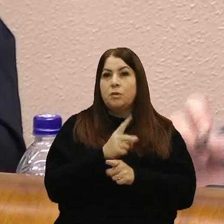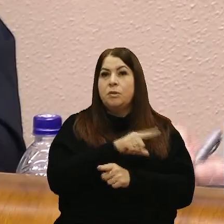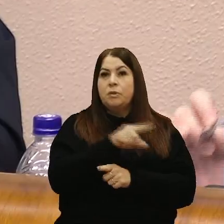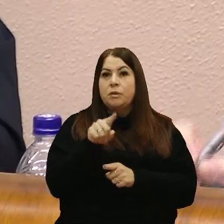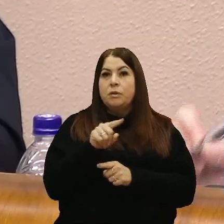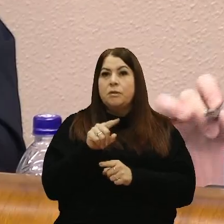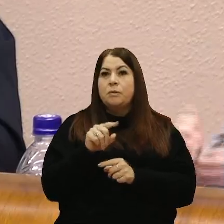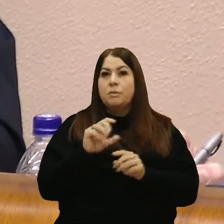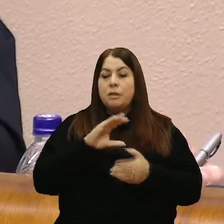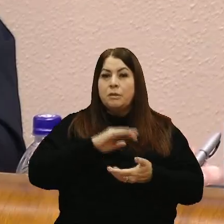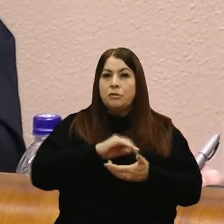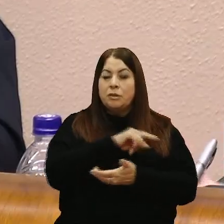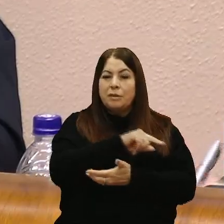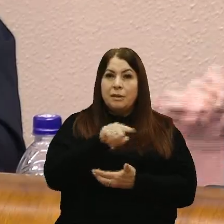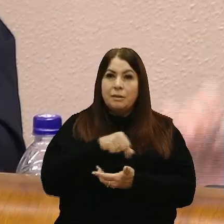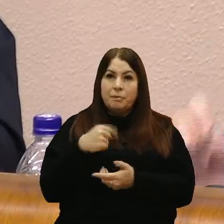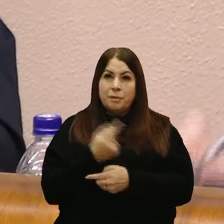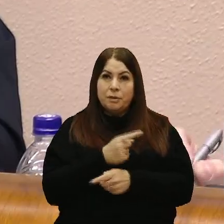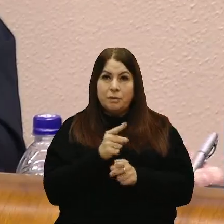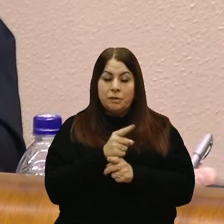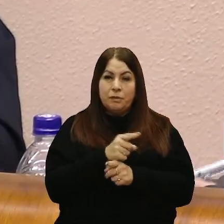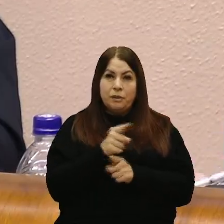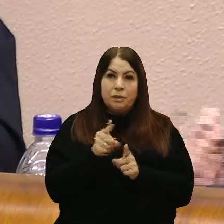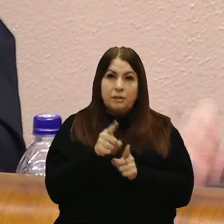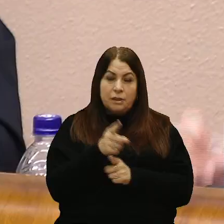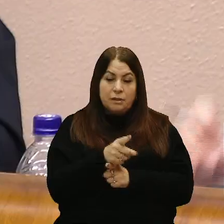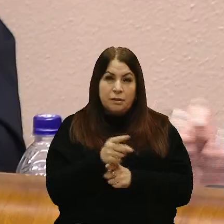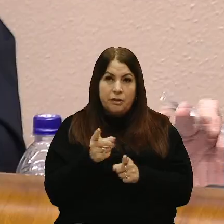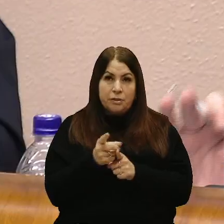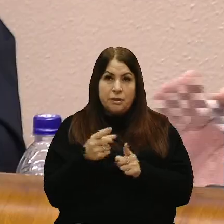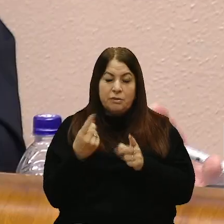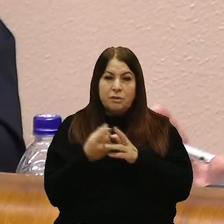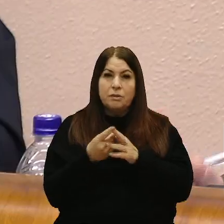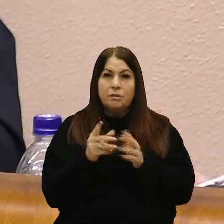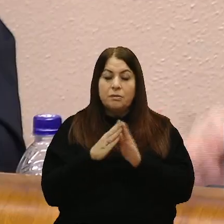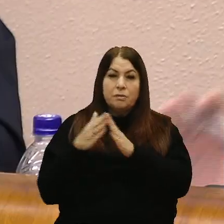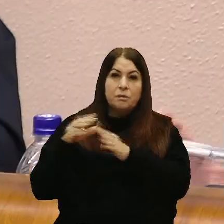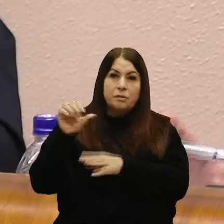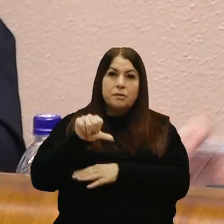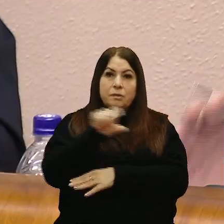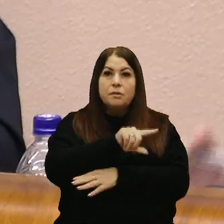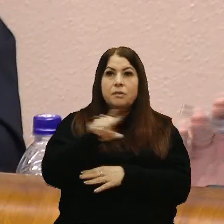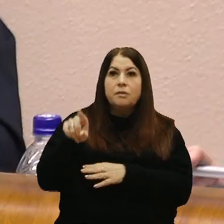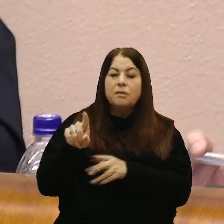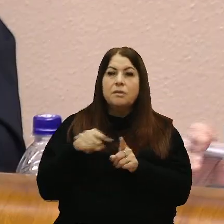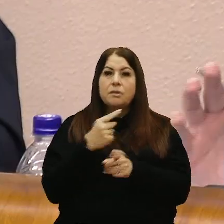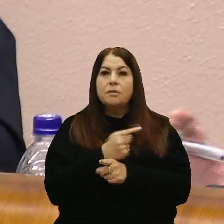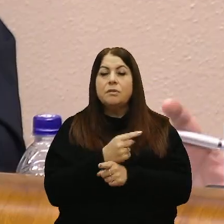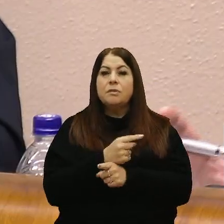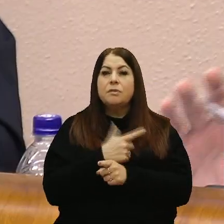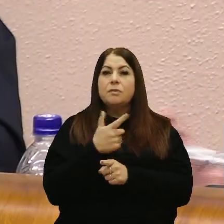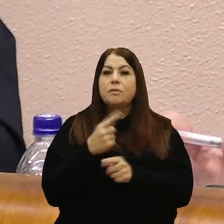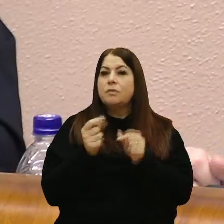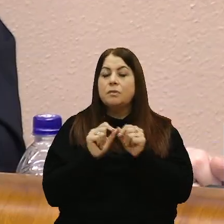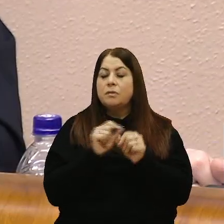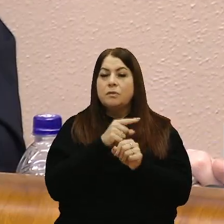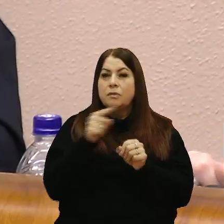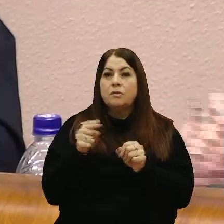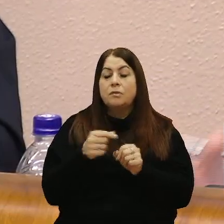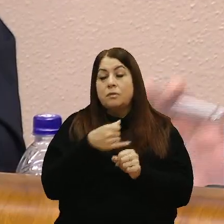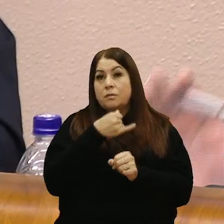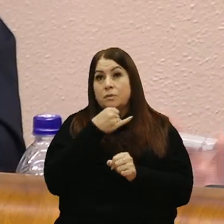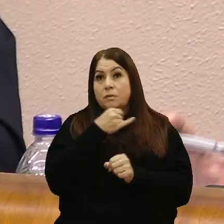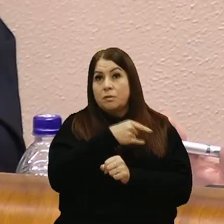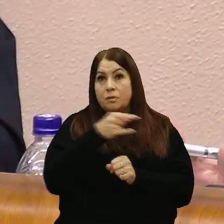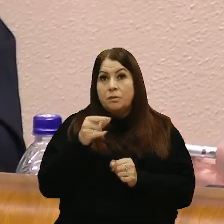para as defesas civis municipais, porque senão vai se avizinhar o pior e a gente não vai ter muito o que fazer, infelizmente,